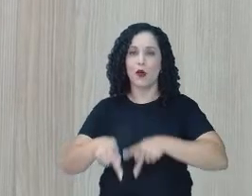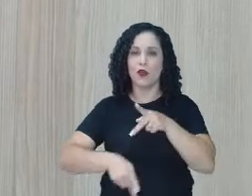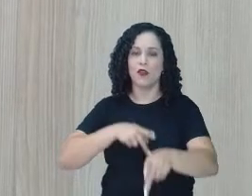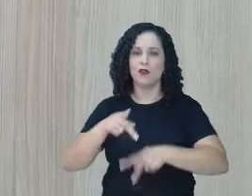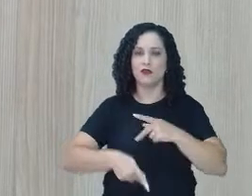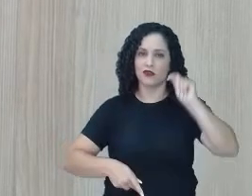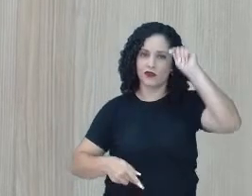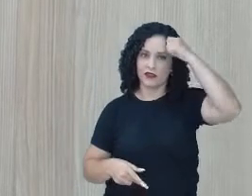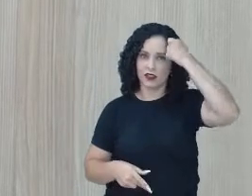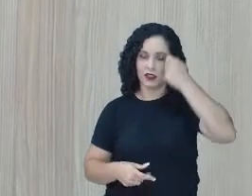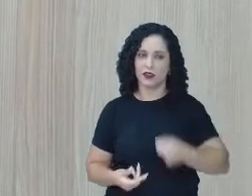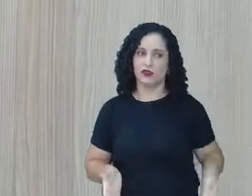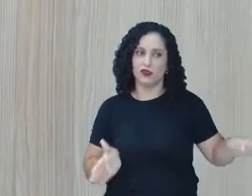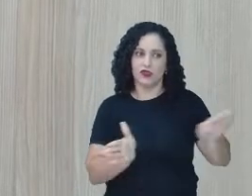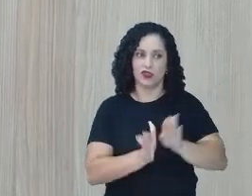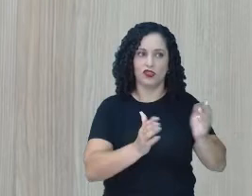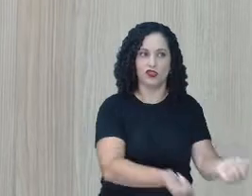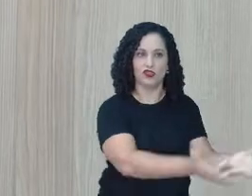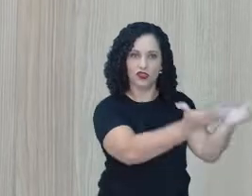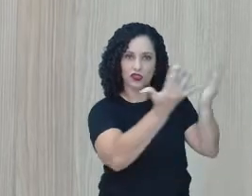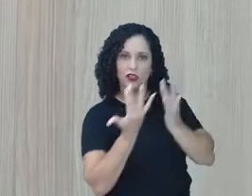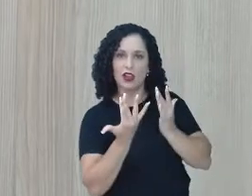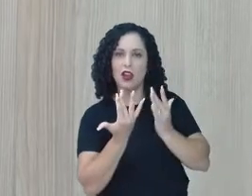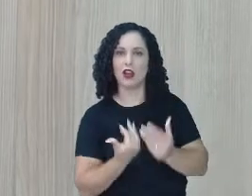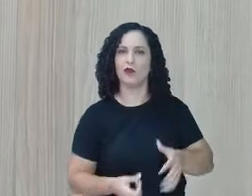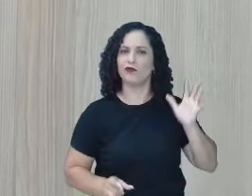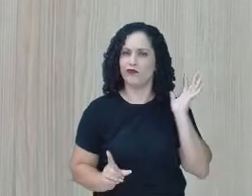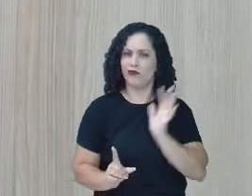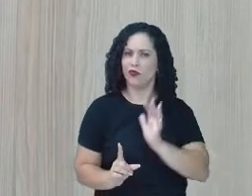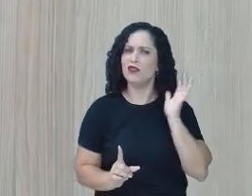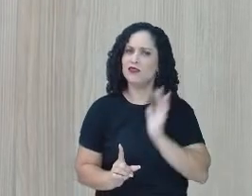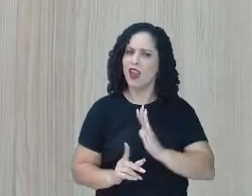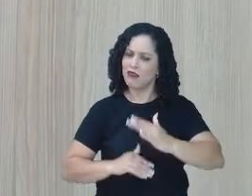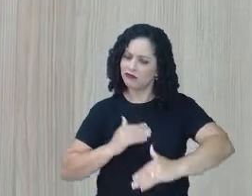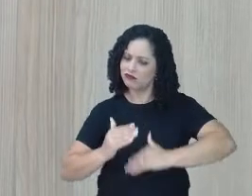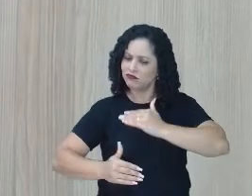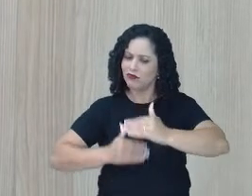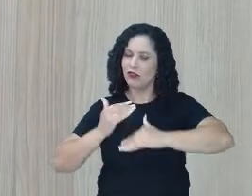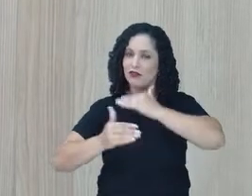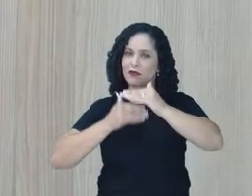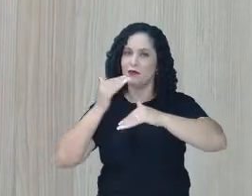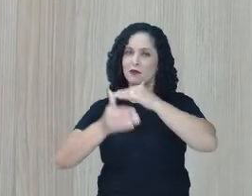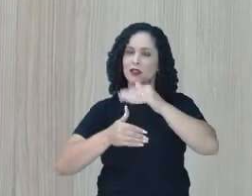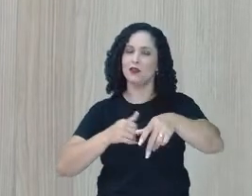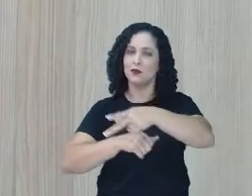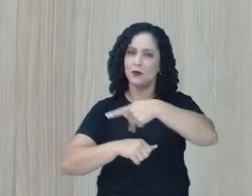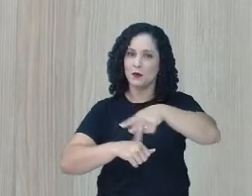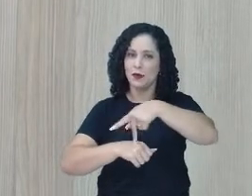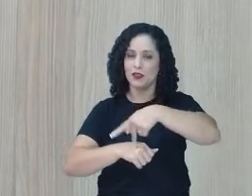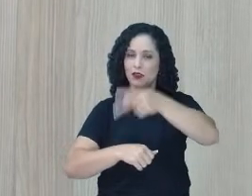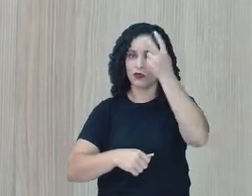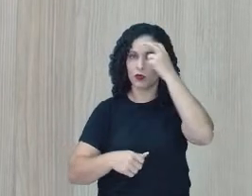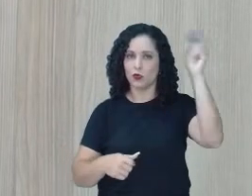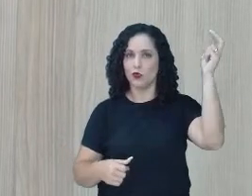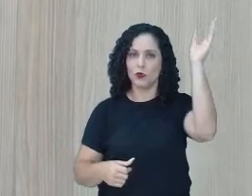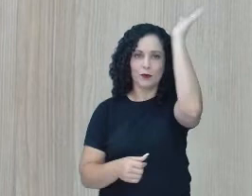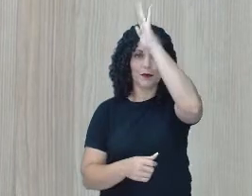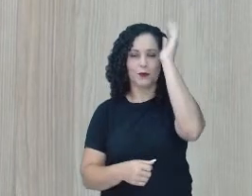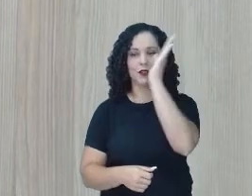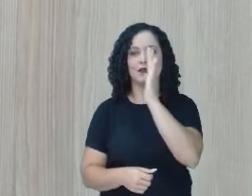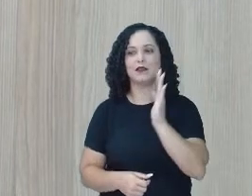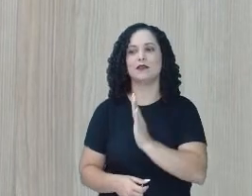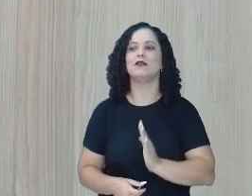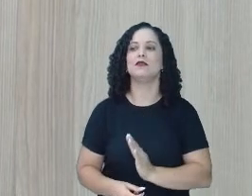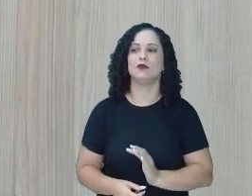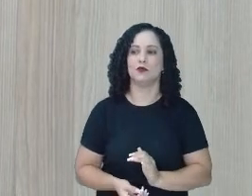cá, eles contribuíram bastante, né, com o desenvolvimento da nossa cultura, né, o desenvolvimento,